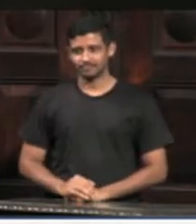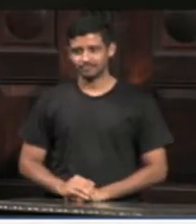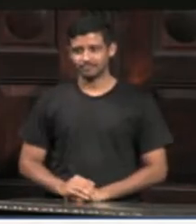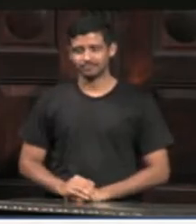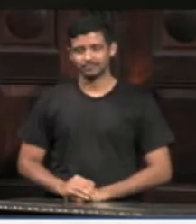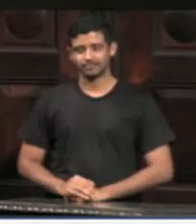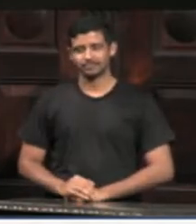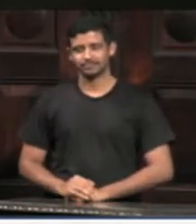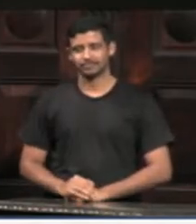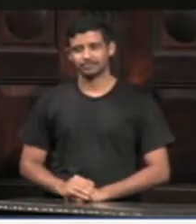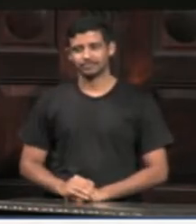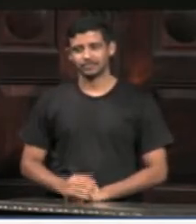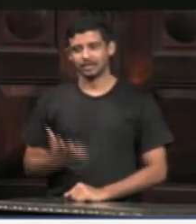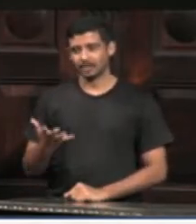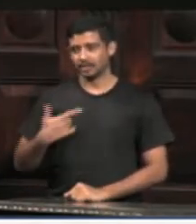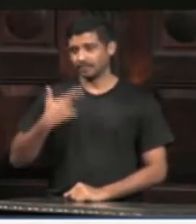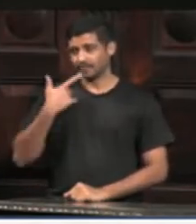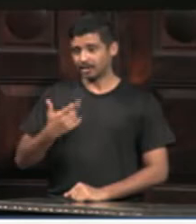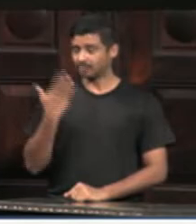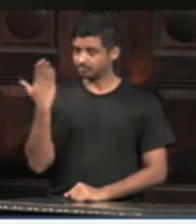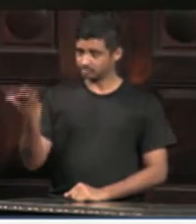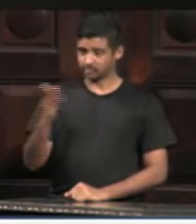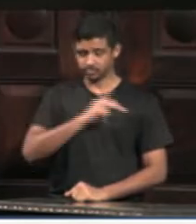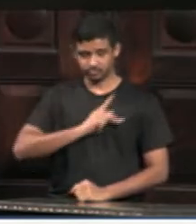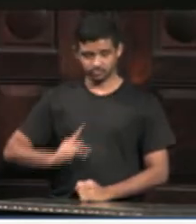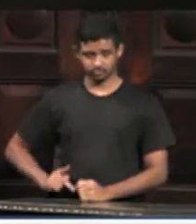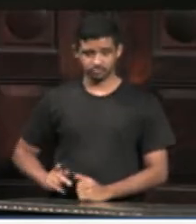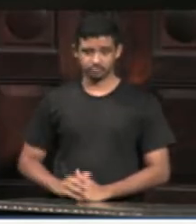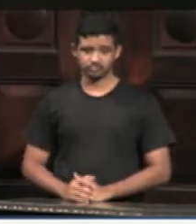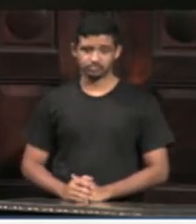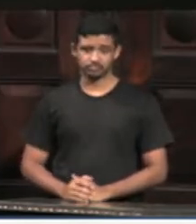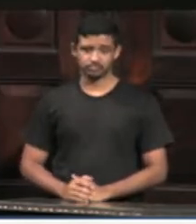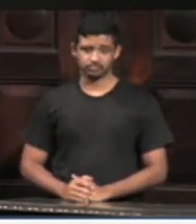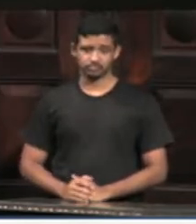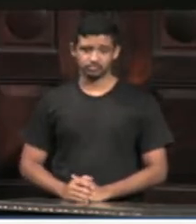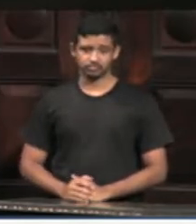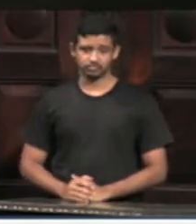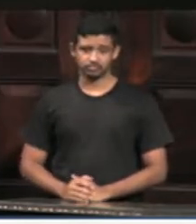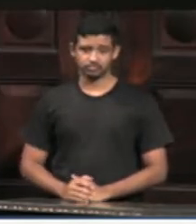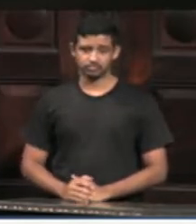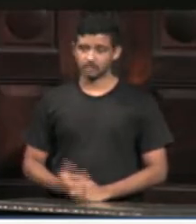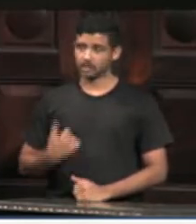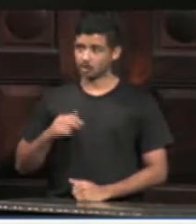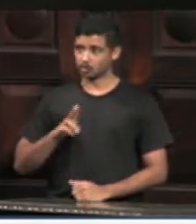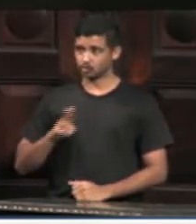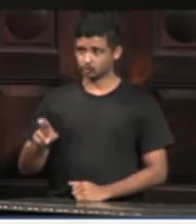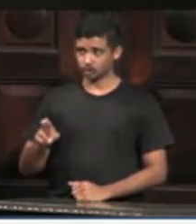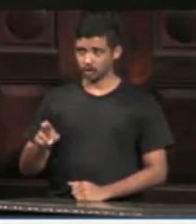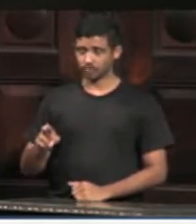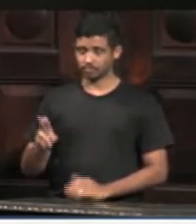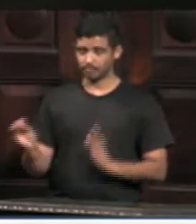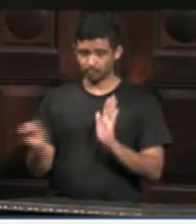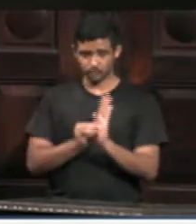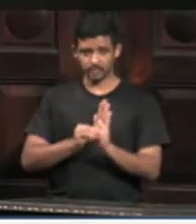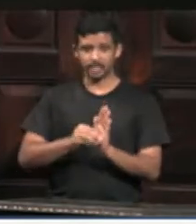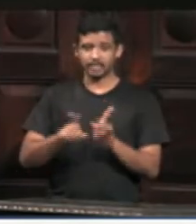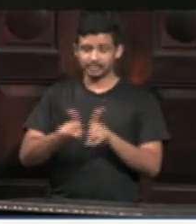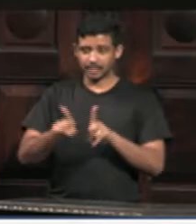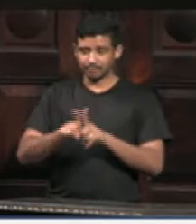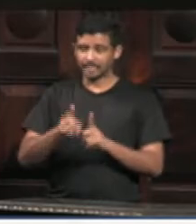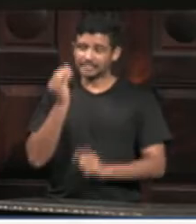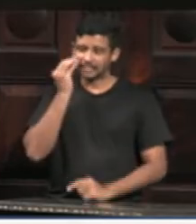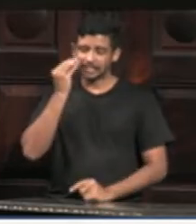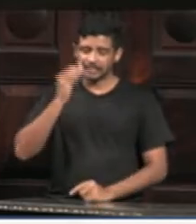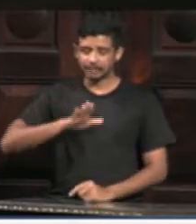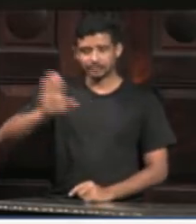Vossa Excelência, eu coloquei também, ofertei o meu nome como um possível candidato à presidência da casa. E externei